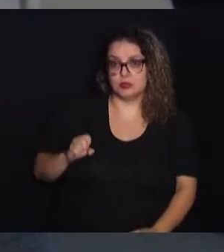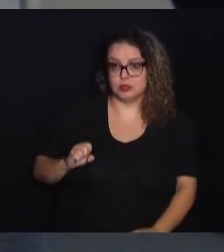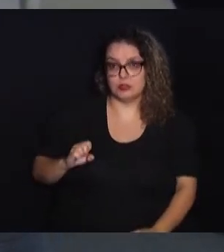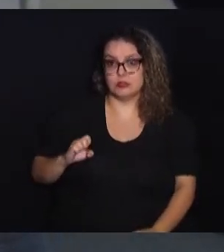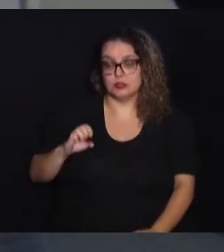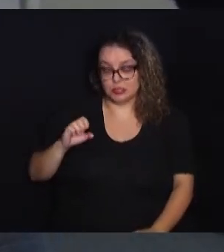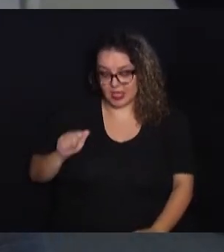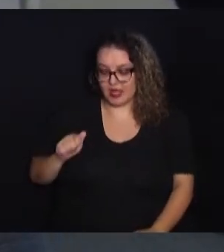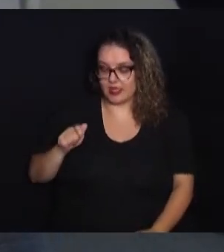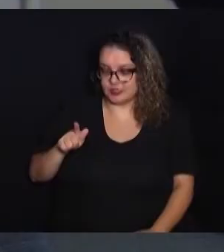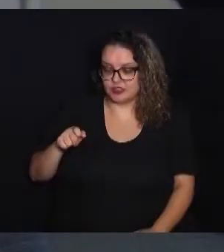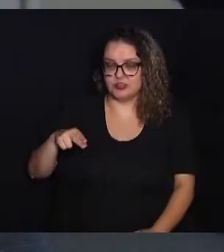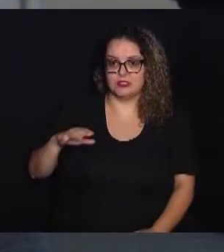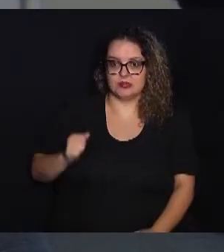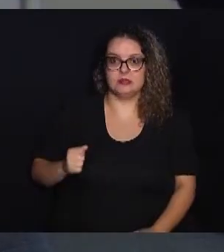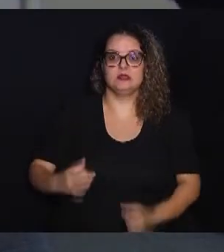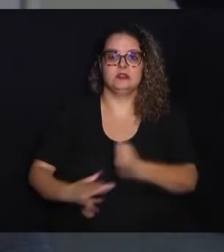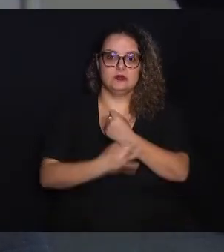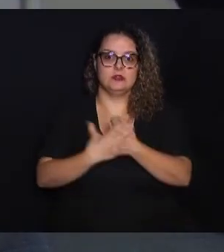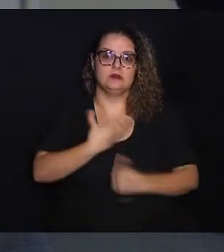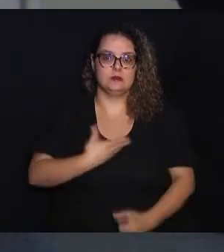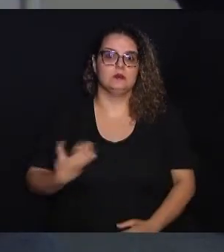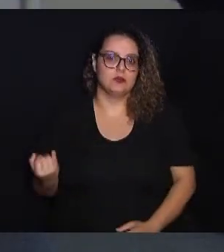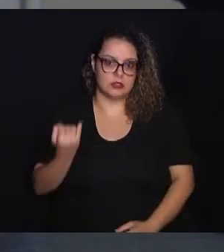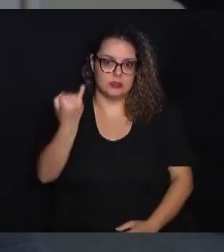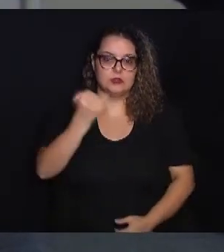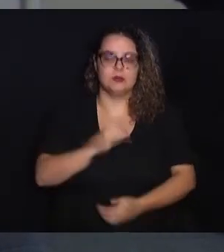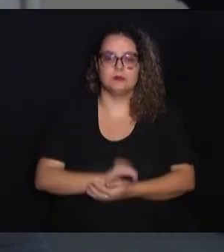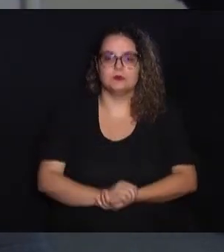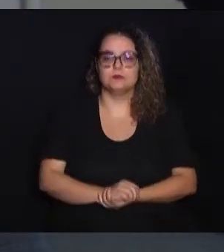né? Nós somos hoje uma agência de segurança pública nos municípios imprescindível.